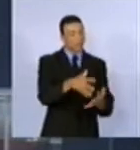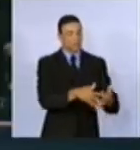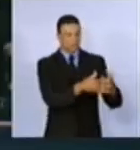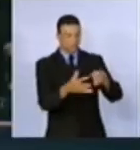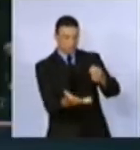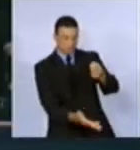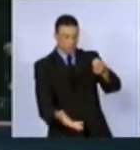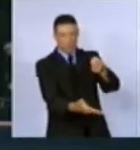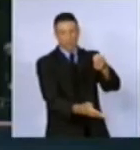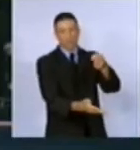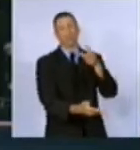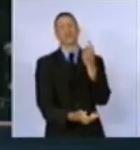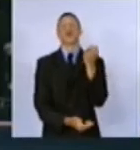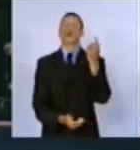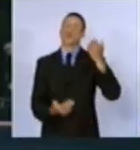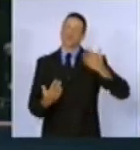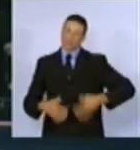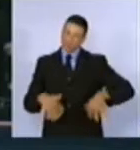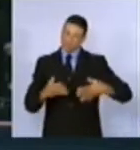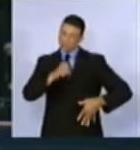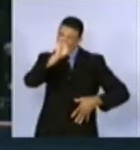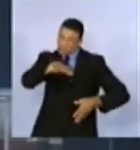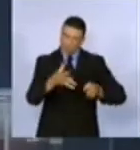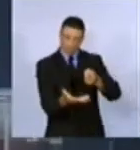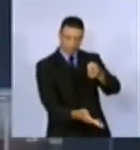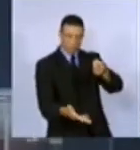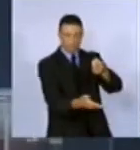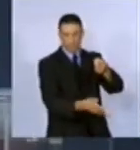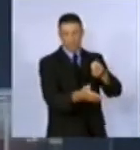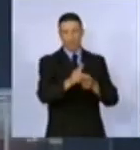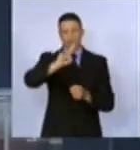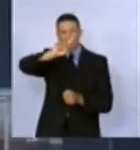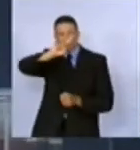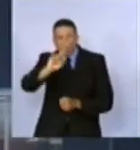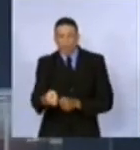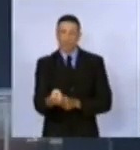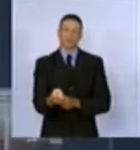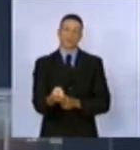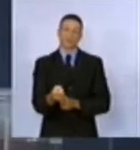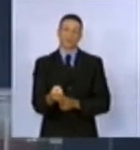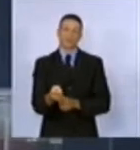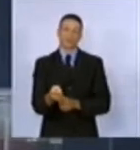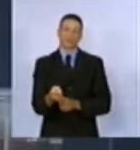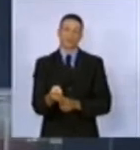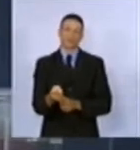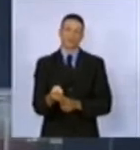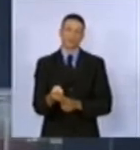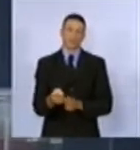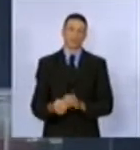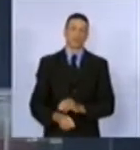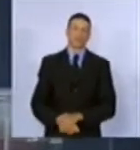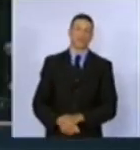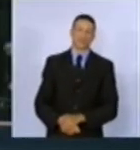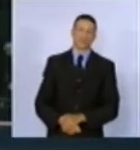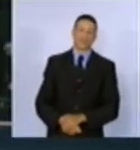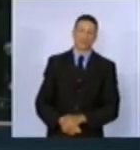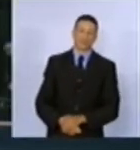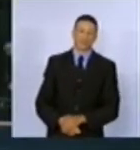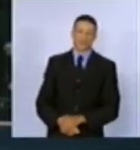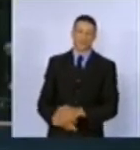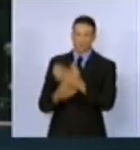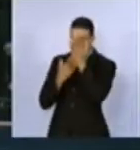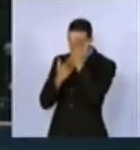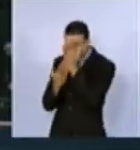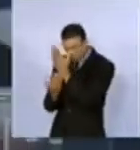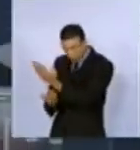que essas envolve um nível de investimento muito alto próximo de 1 milhão por unidade e isso é porque satisfeito não está ok